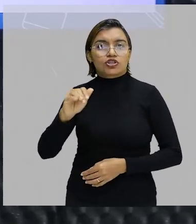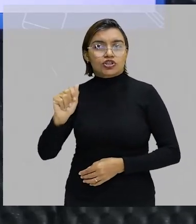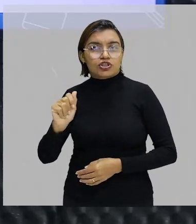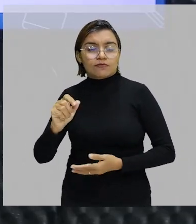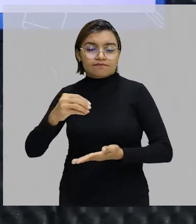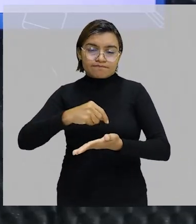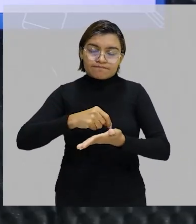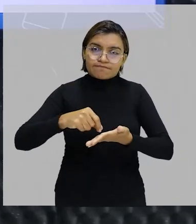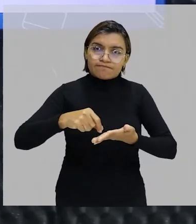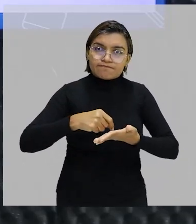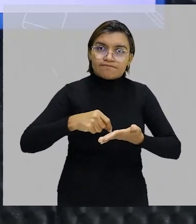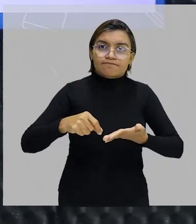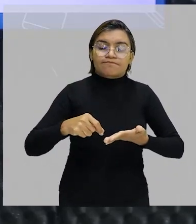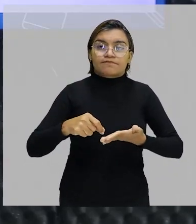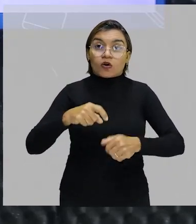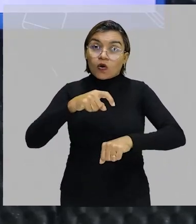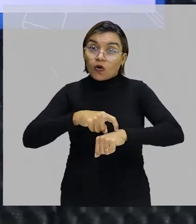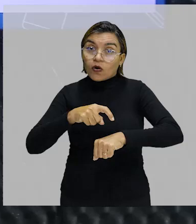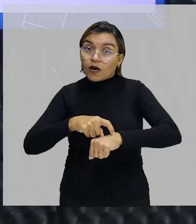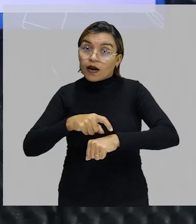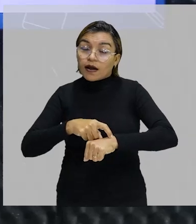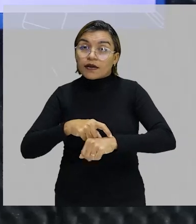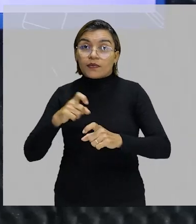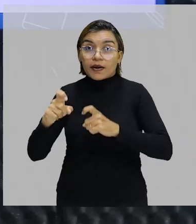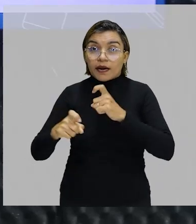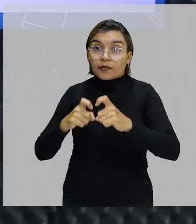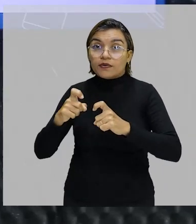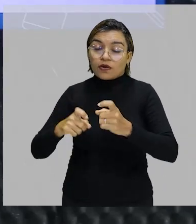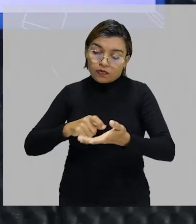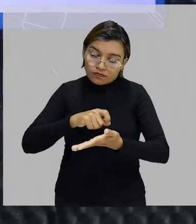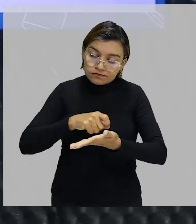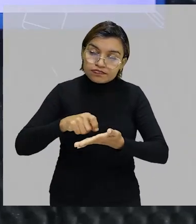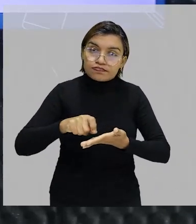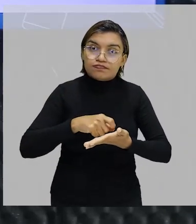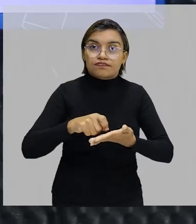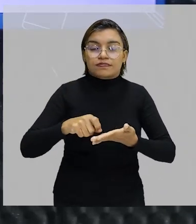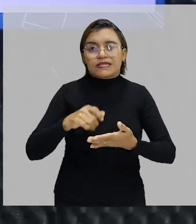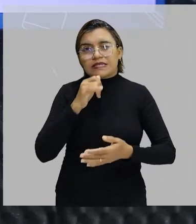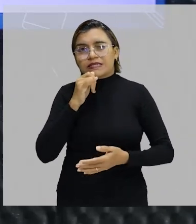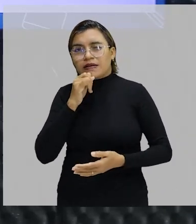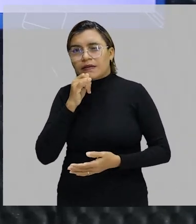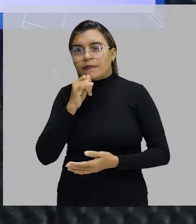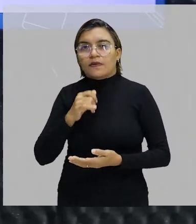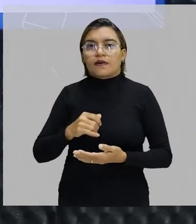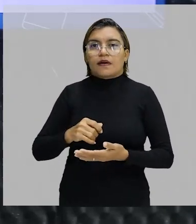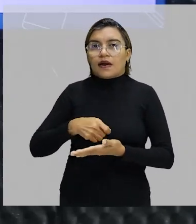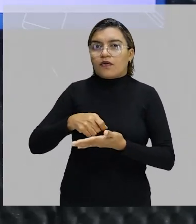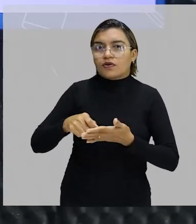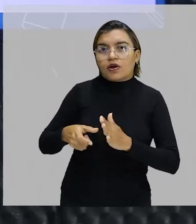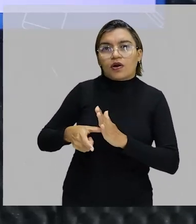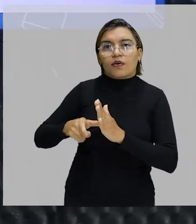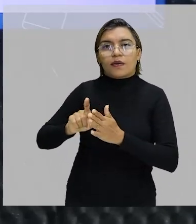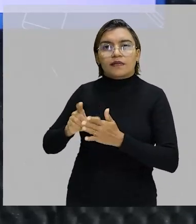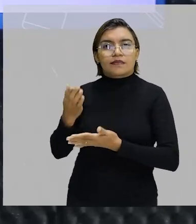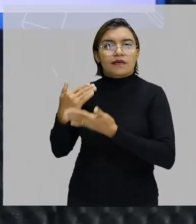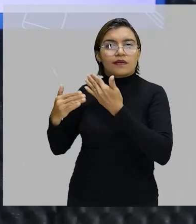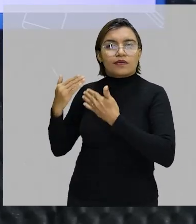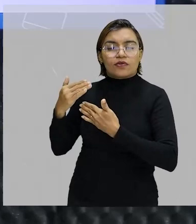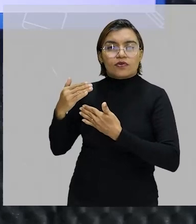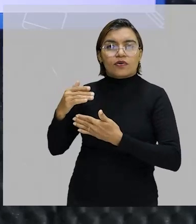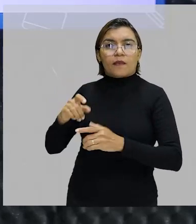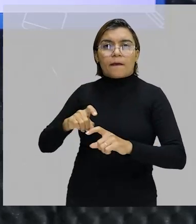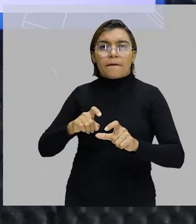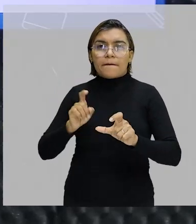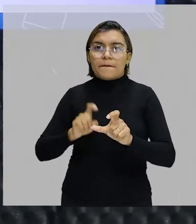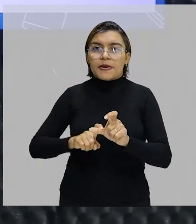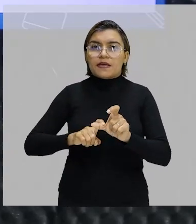tal, ocorreu uma reunião onde na reunião anterior ficou em pendência tal coisa. Tudo isso